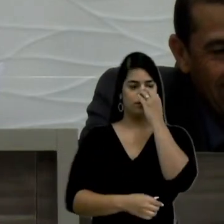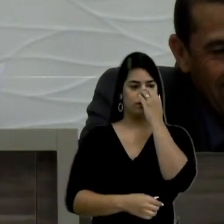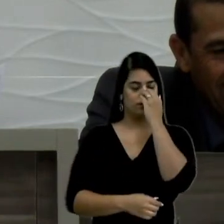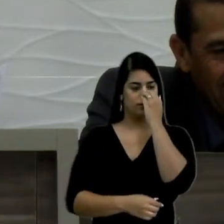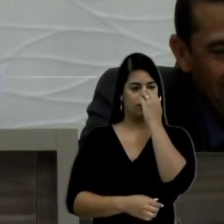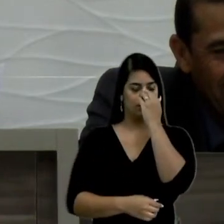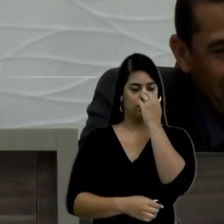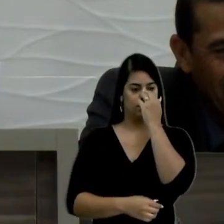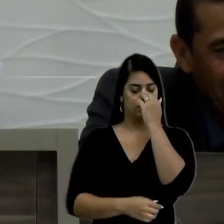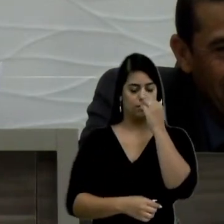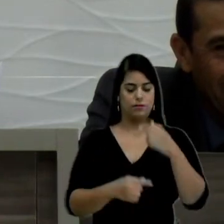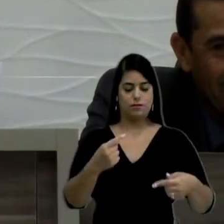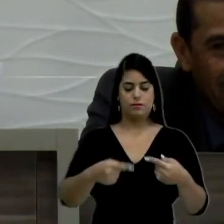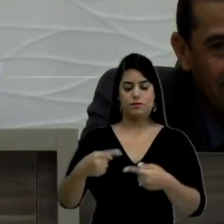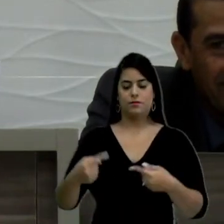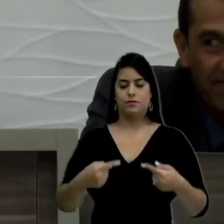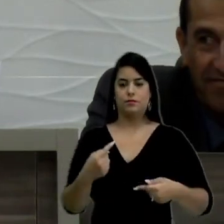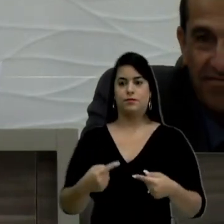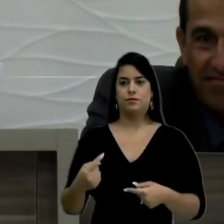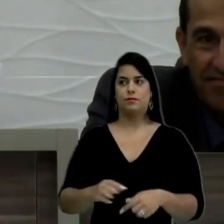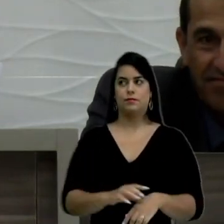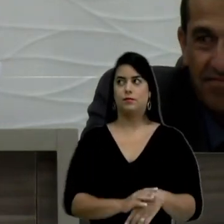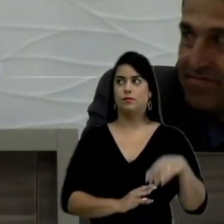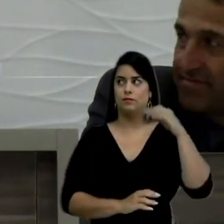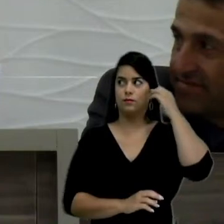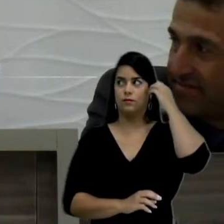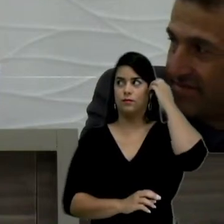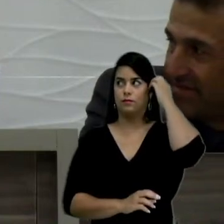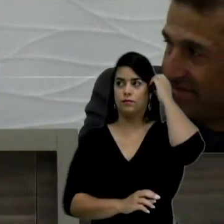Em discussão. Bora zerar para votar aí, velho.